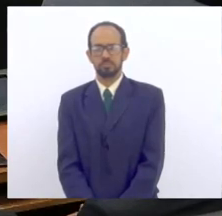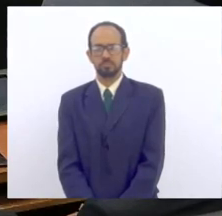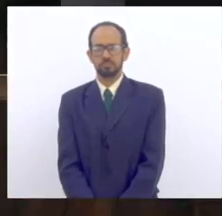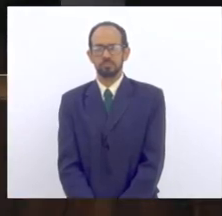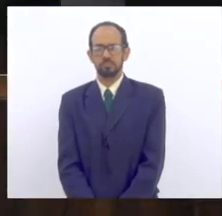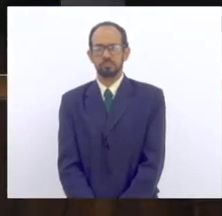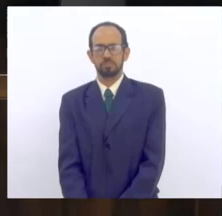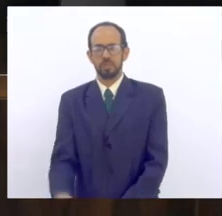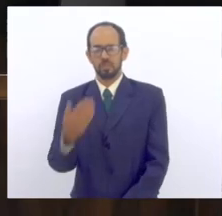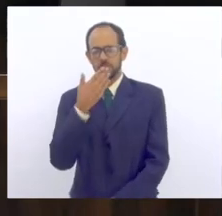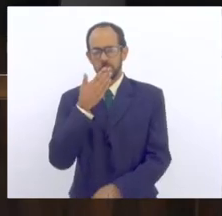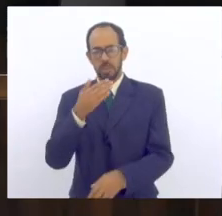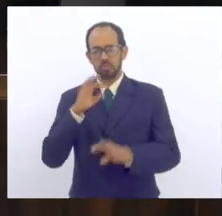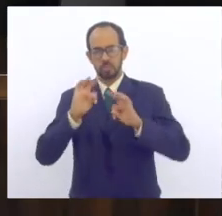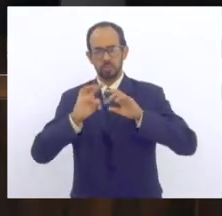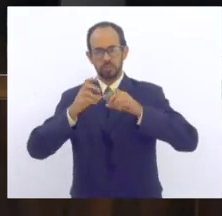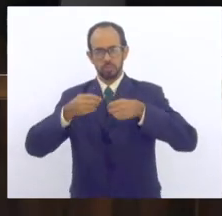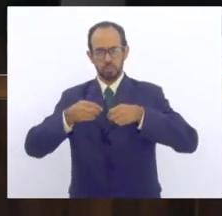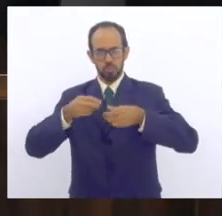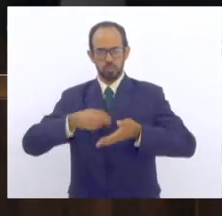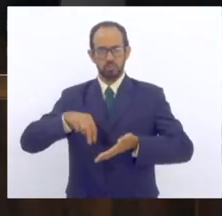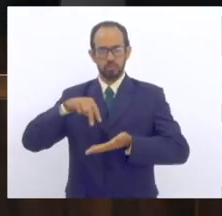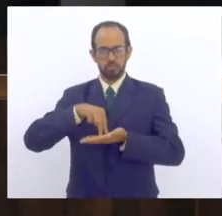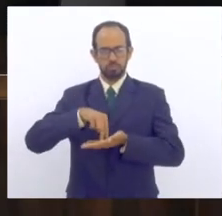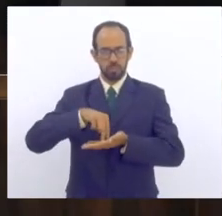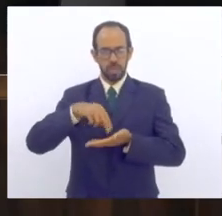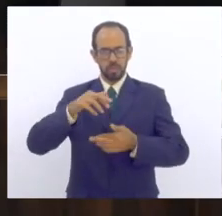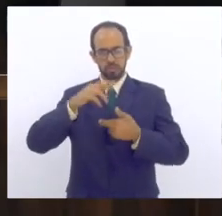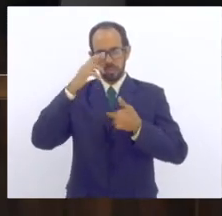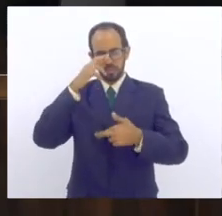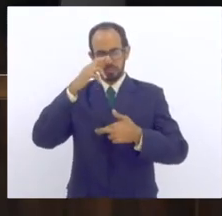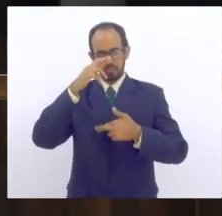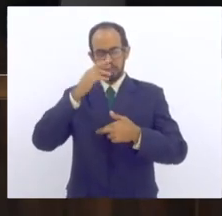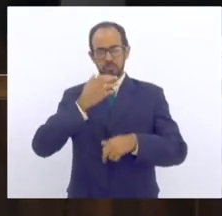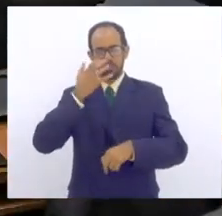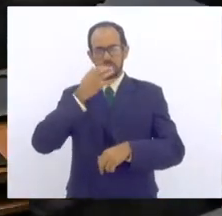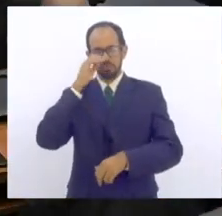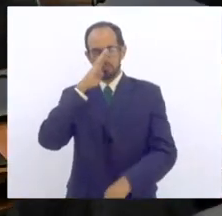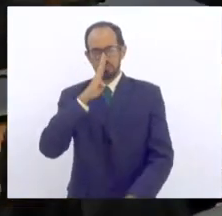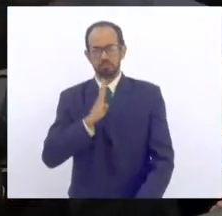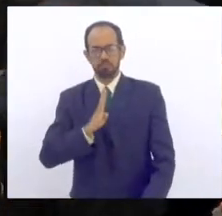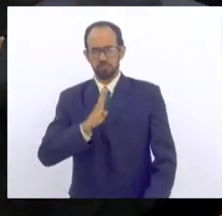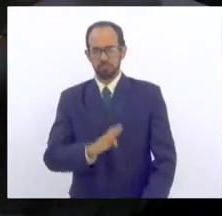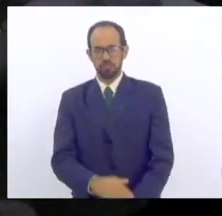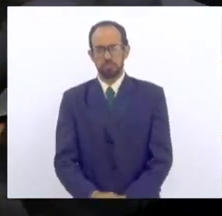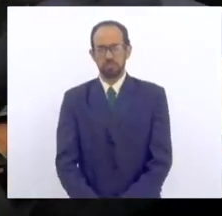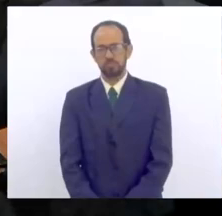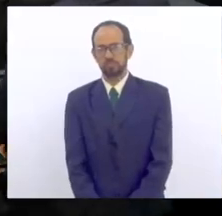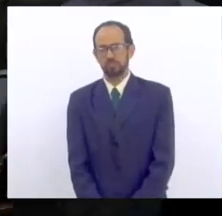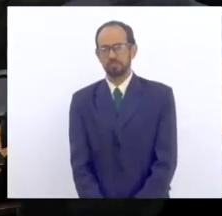Solicito a todos que se coloque em posição de respeito para ouvirmos o hino nacional